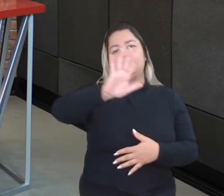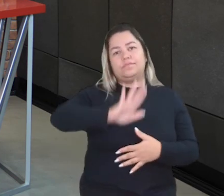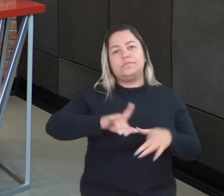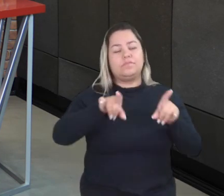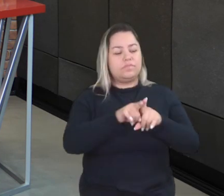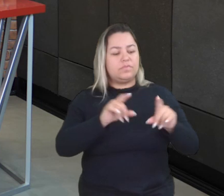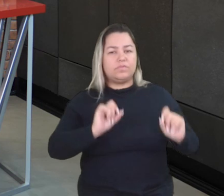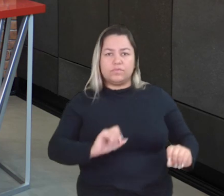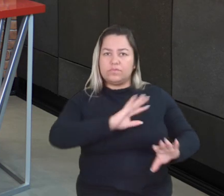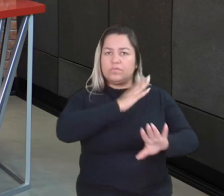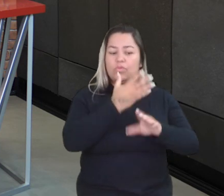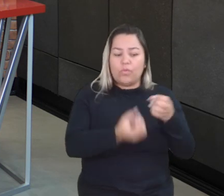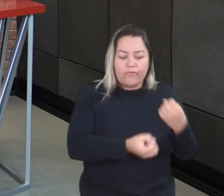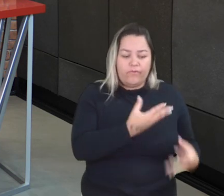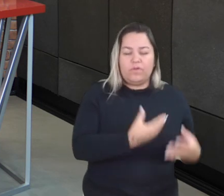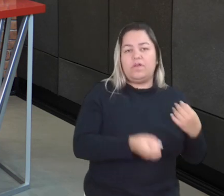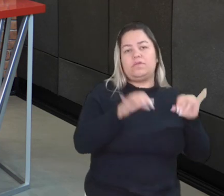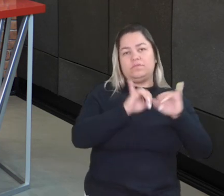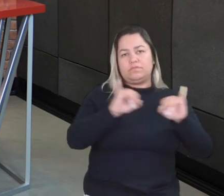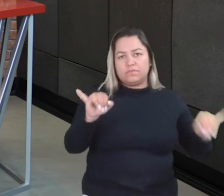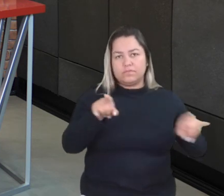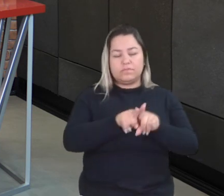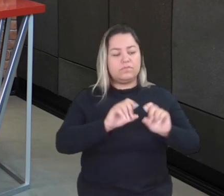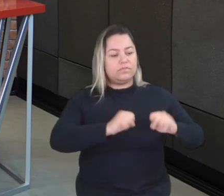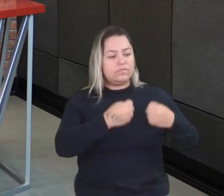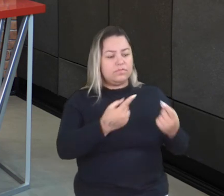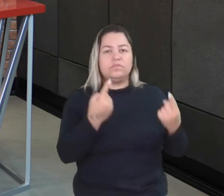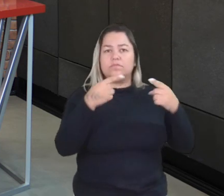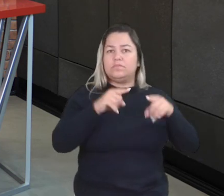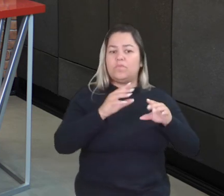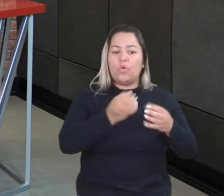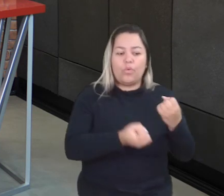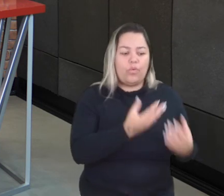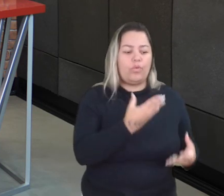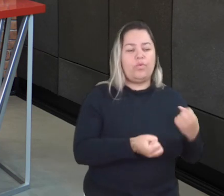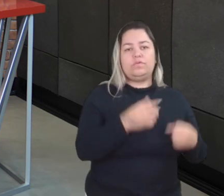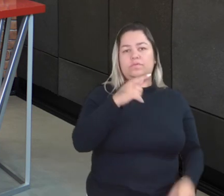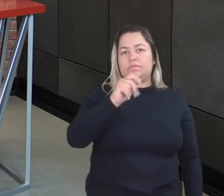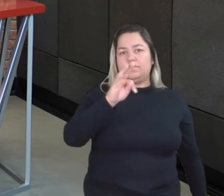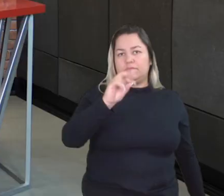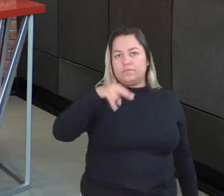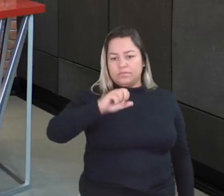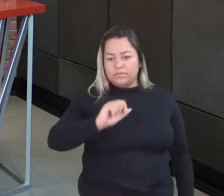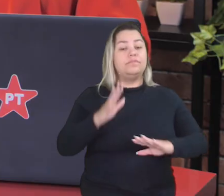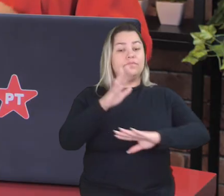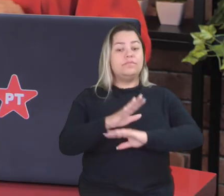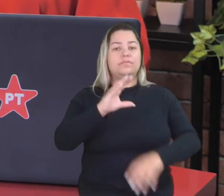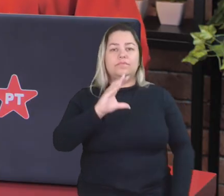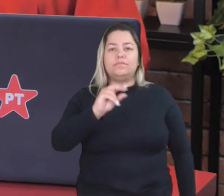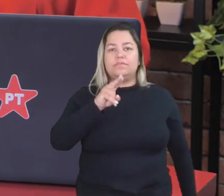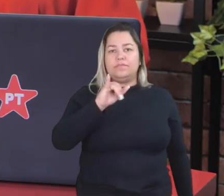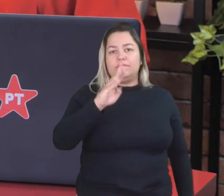Política Nacional de Manejo Integrado do Fogo, além de anunciar medidas de prevenção e combate a incêndios no Pantanal.